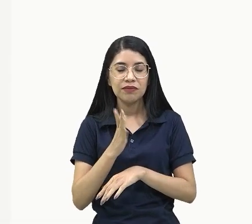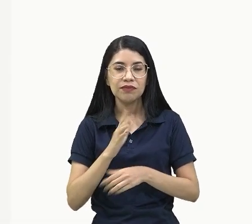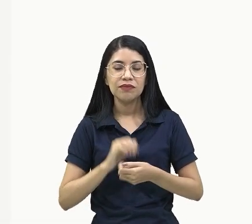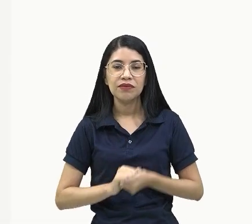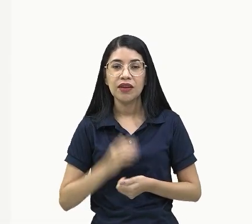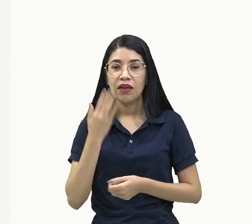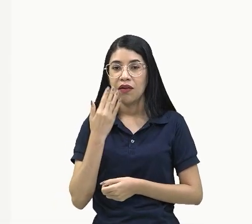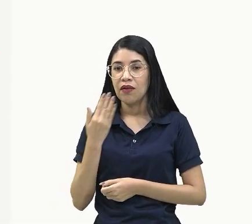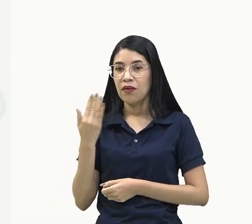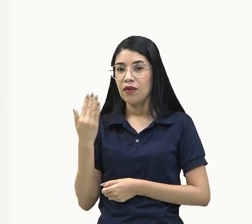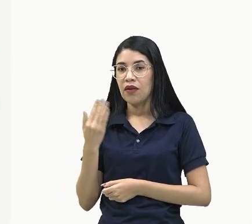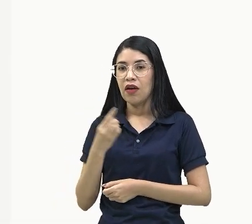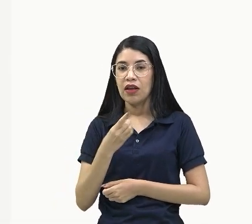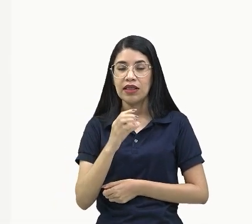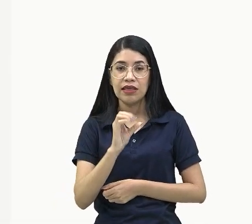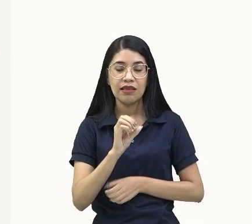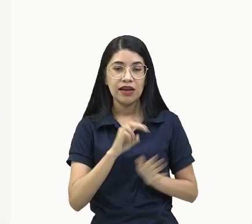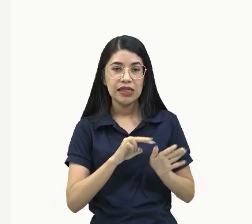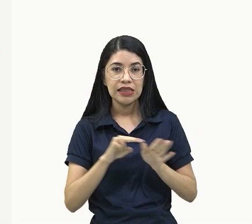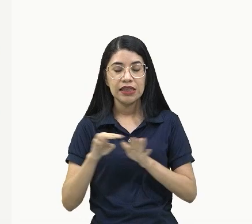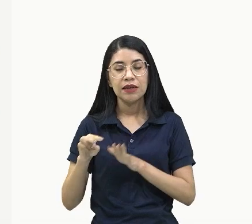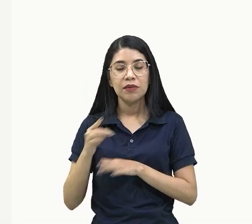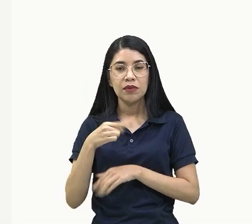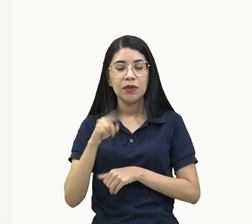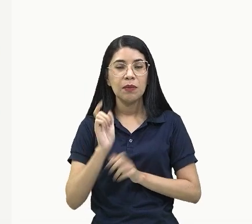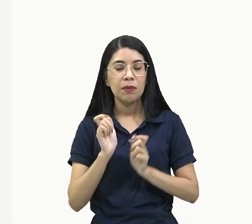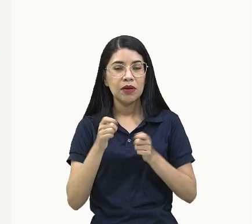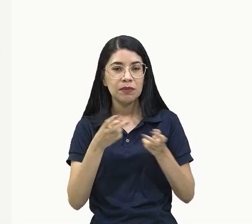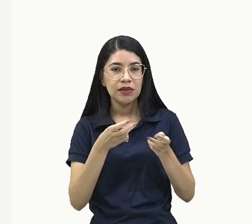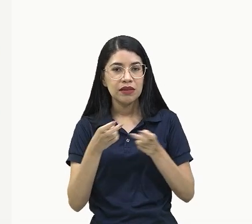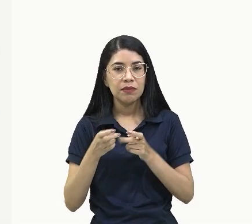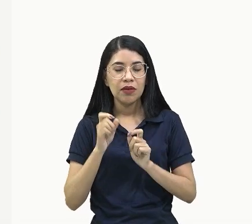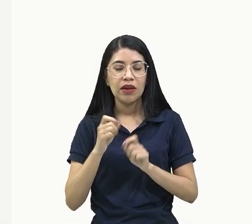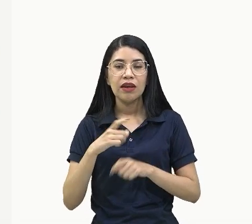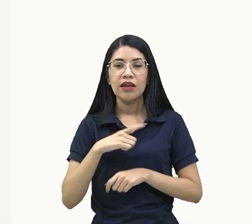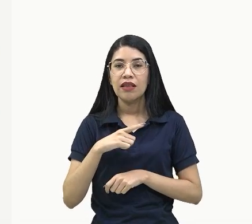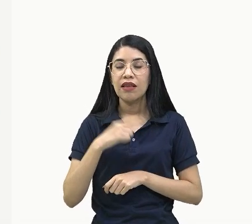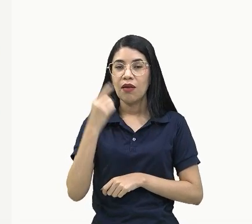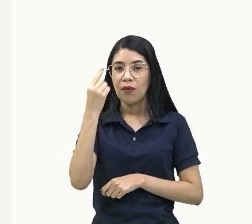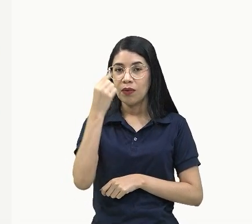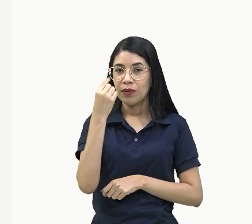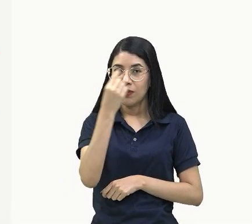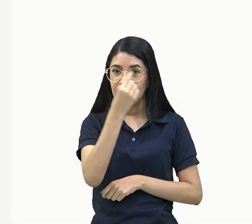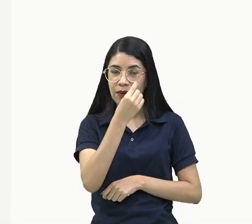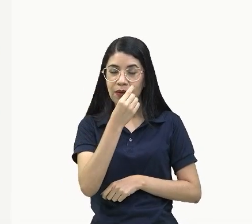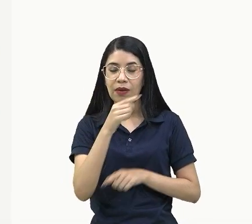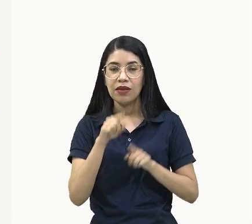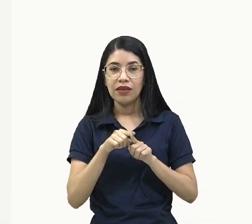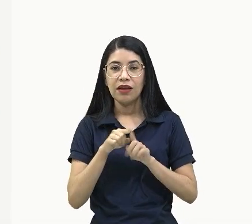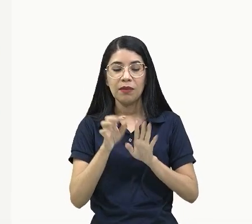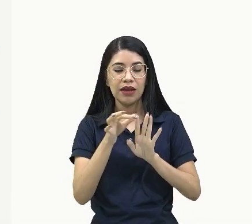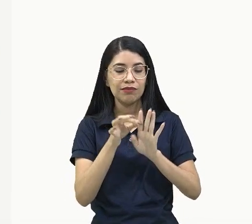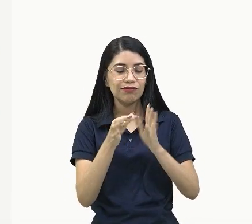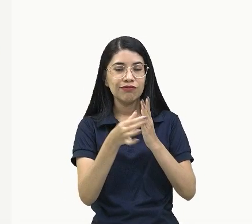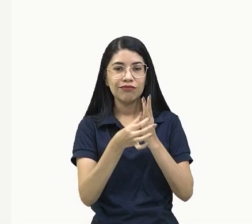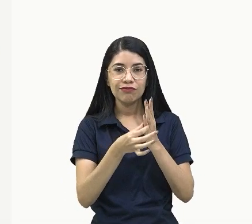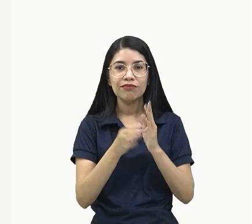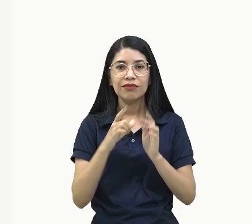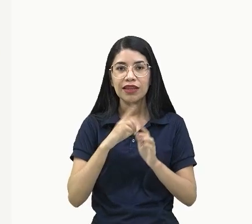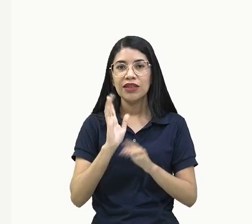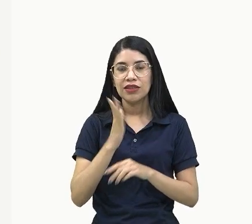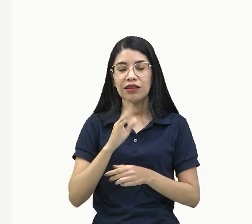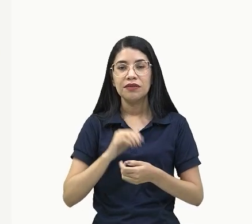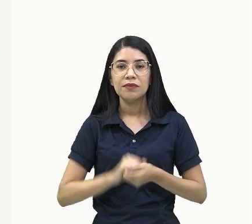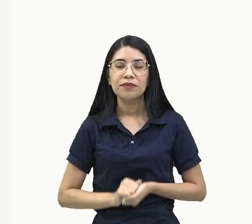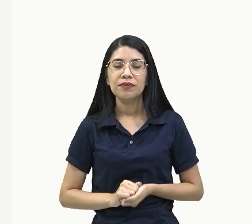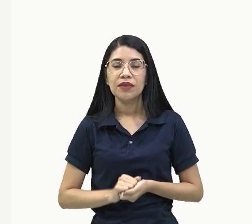só aqui, feto de 10 semanas, vocês já conseguem perceber a existência dos olhos e dos dedos nas mãos. No